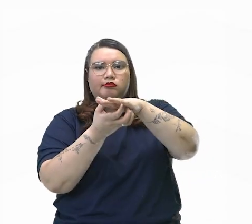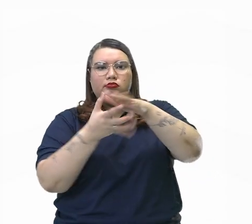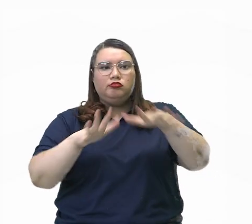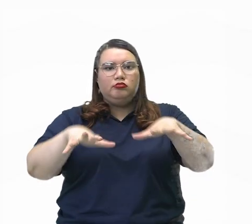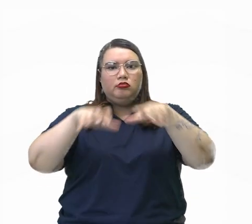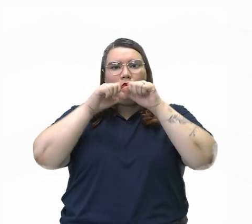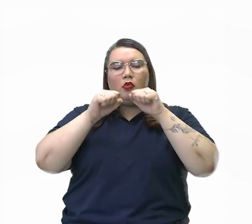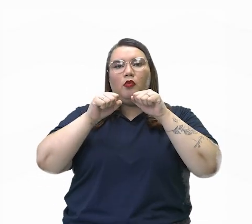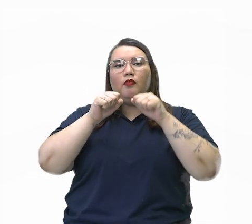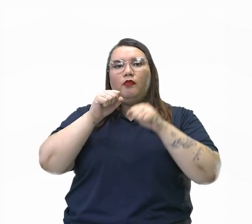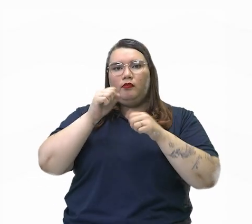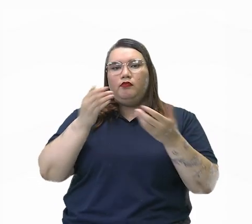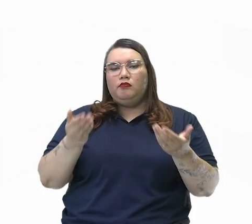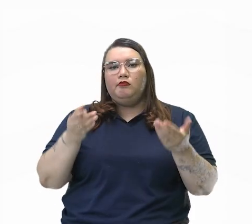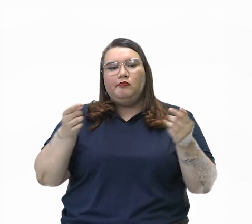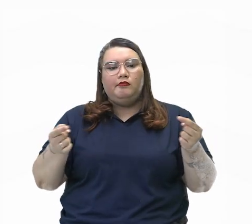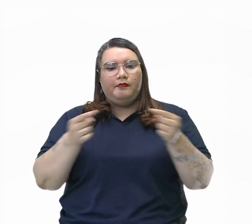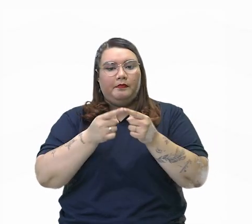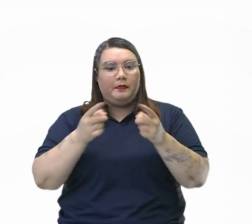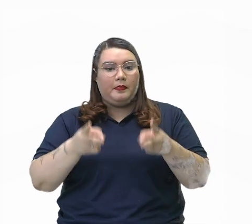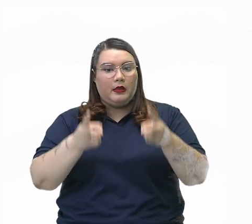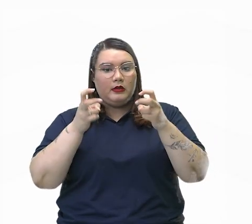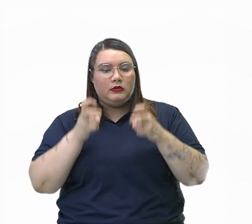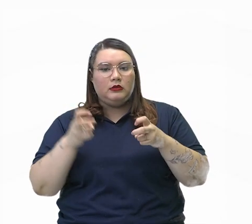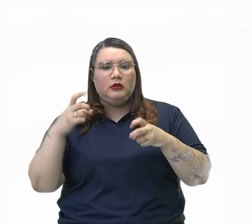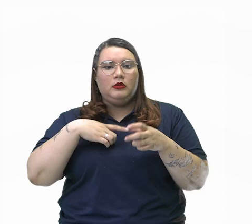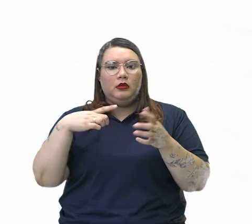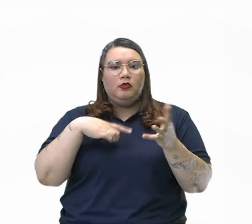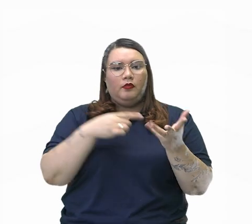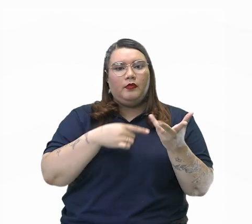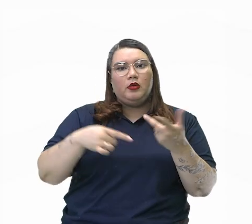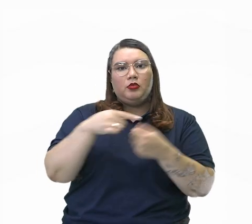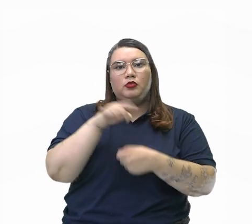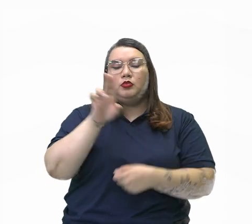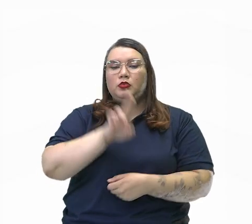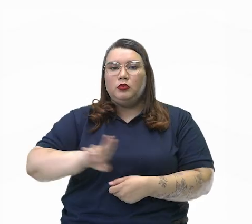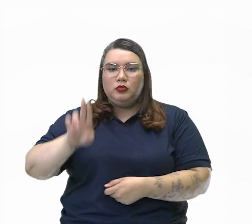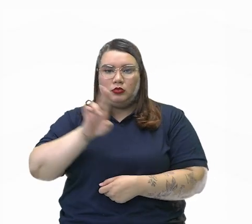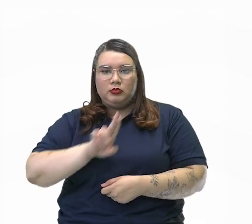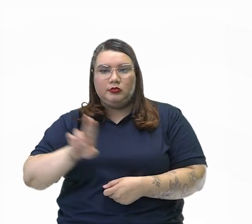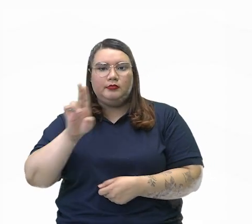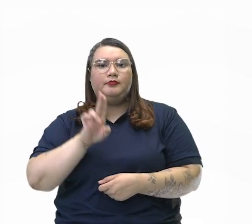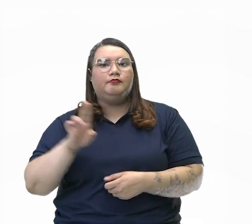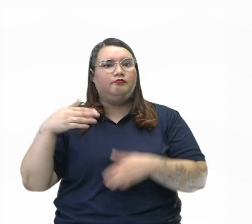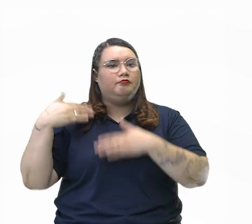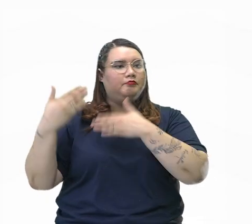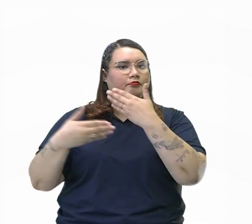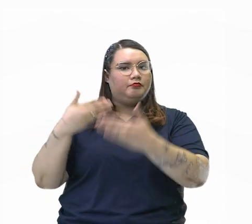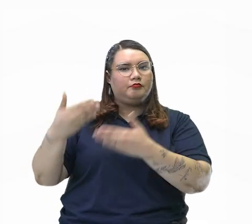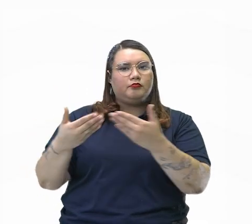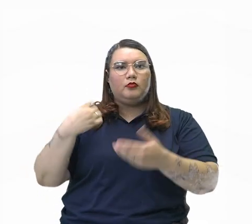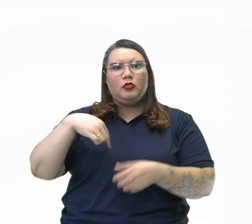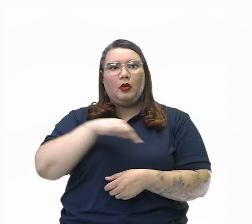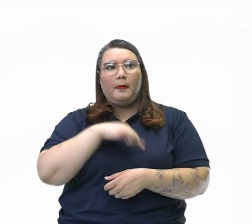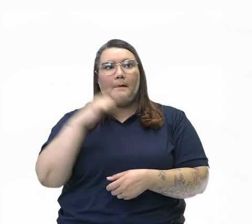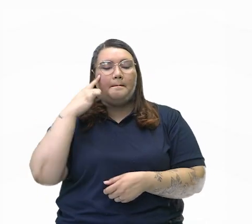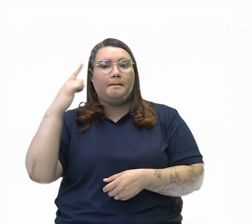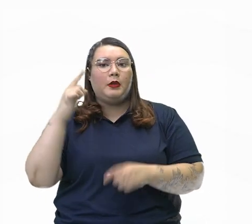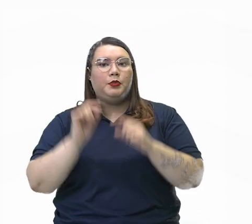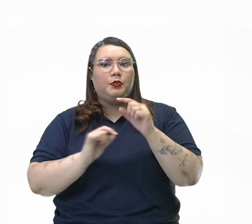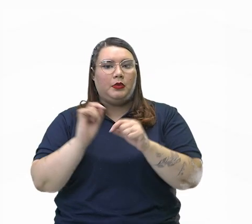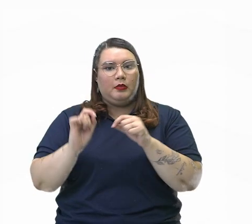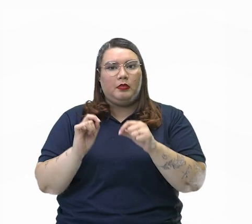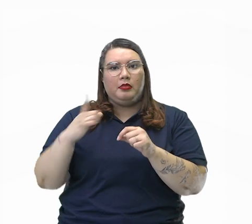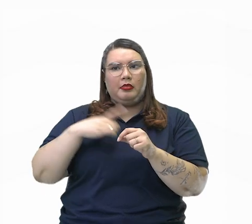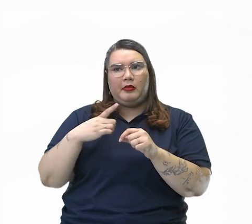Então, vejam como a radioatividade tem muitas aplicações que muitas das vezes pensamos que